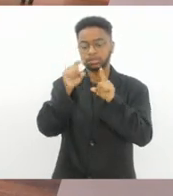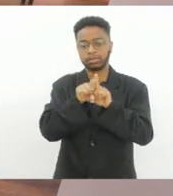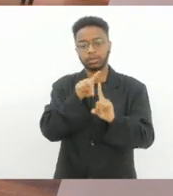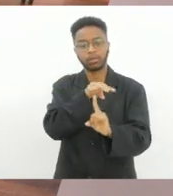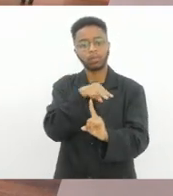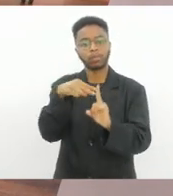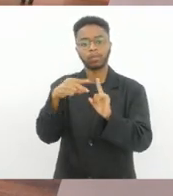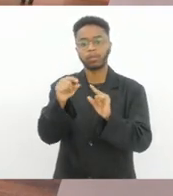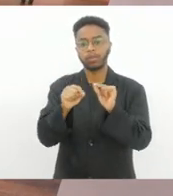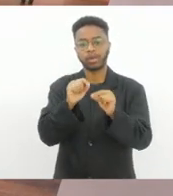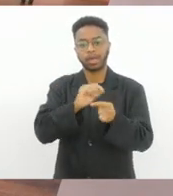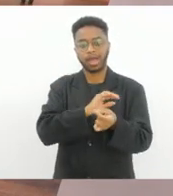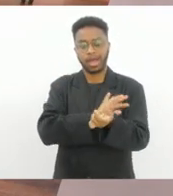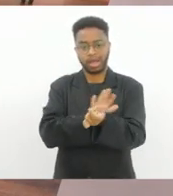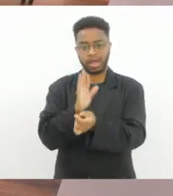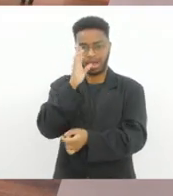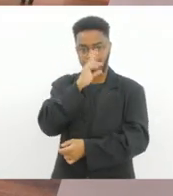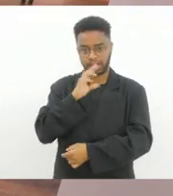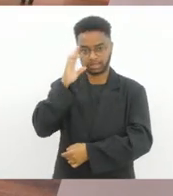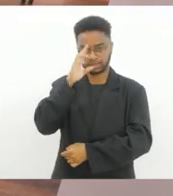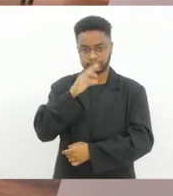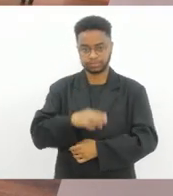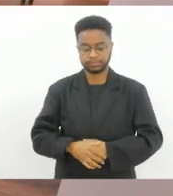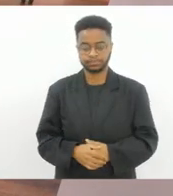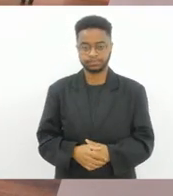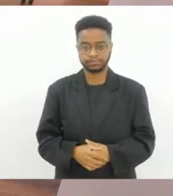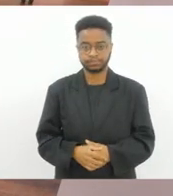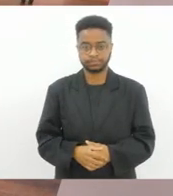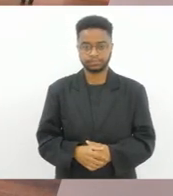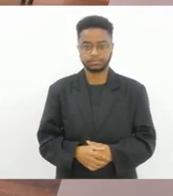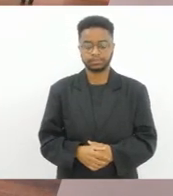perspectiva racial. Tá.